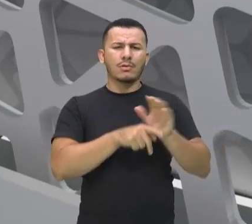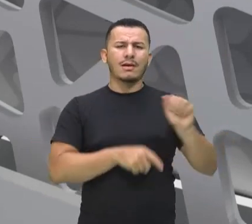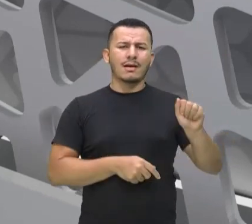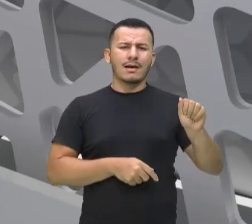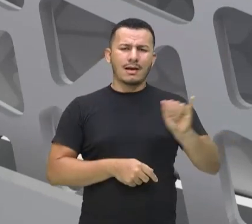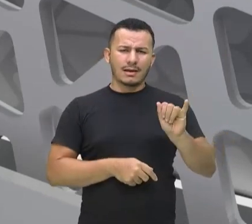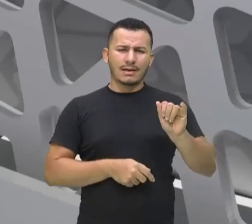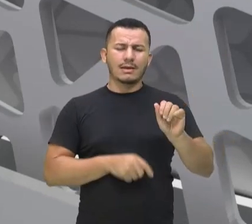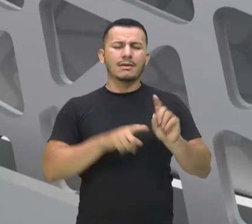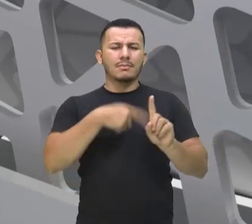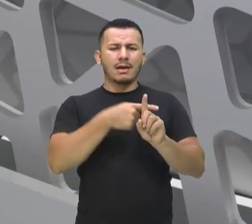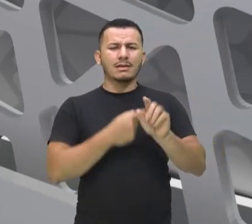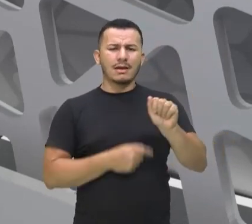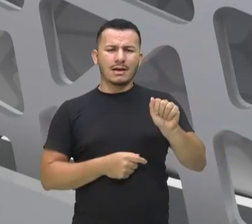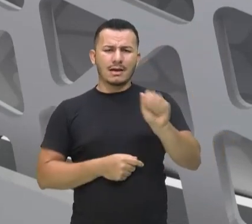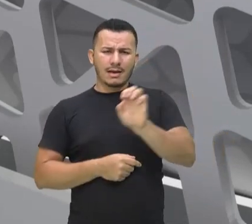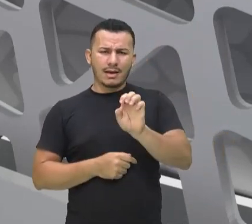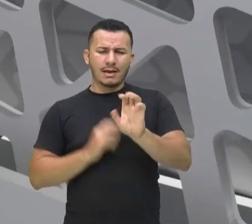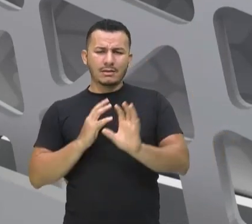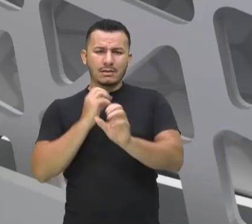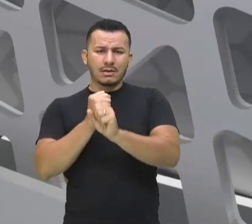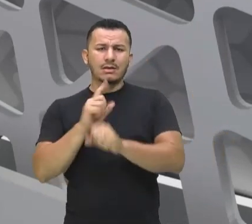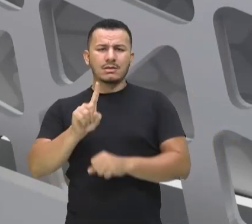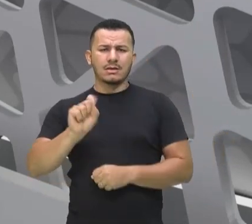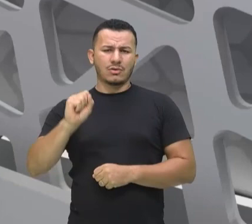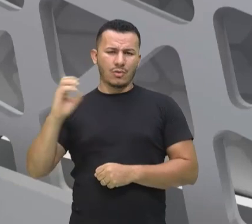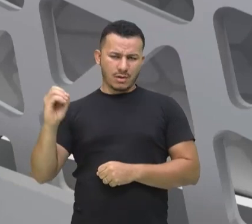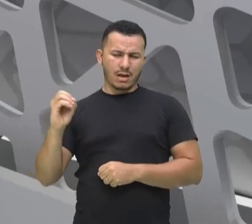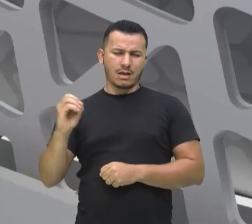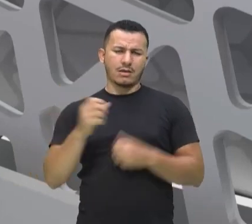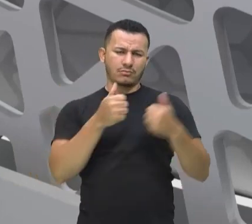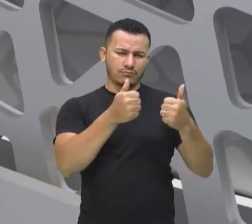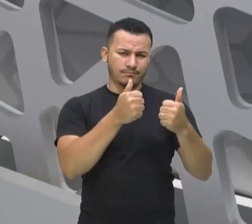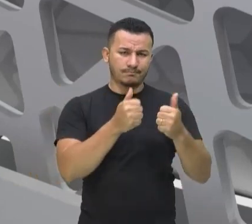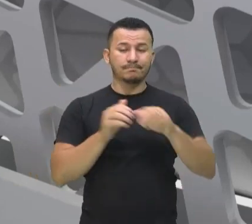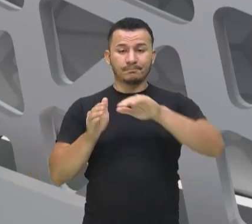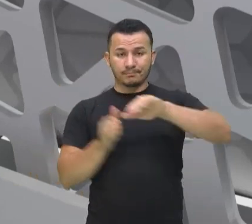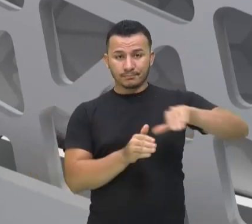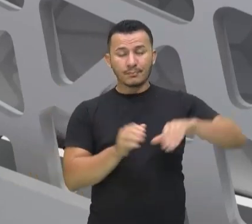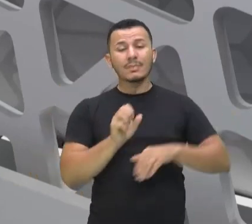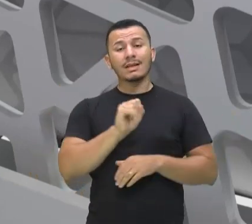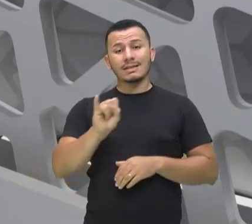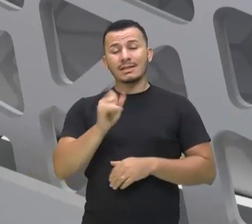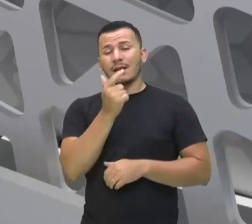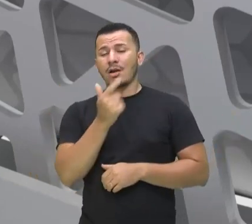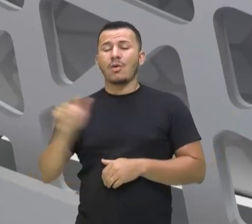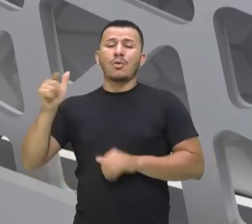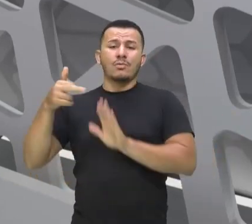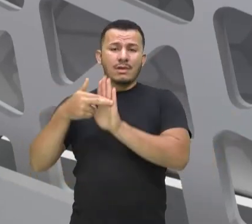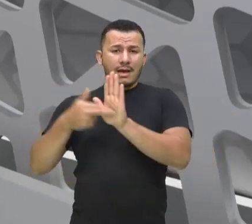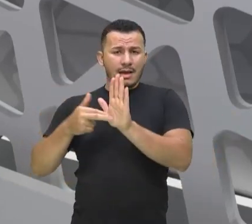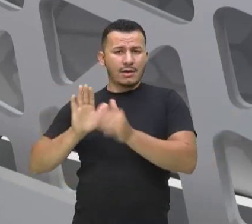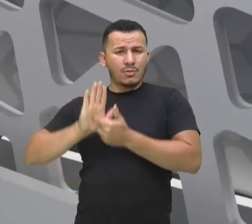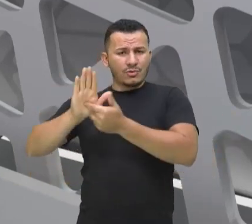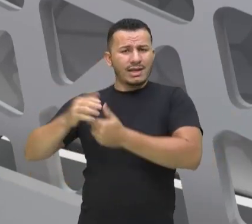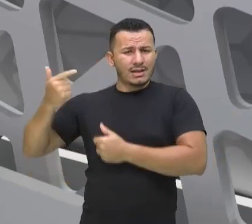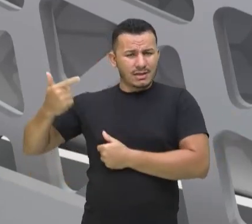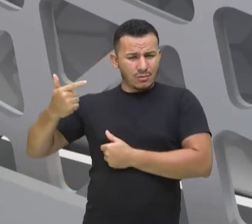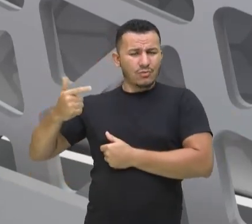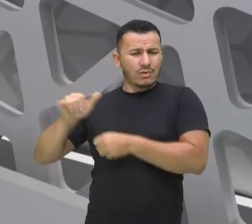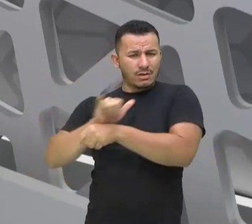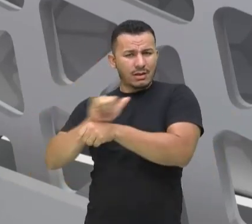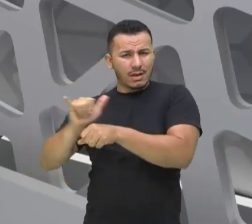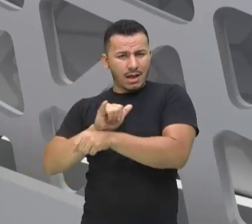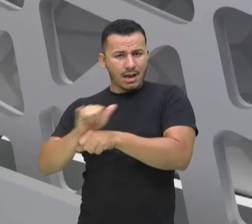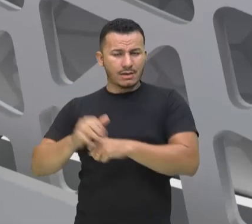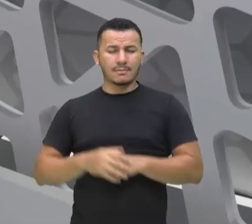igual a 180, tá bom? Funciona, vai dar certo. Mas também se você quiser aplicar essa outra equação que o professor mostrou no final, que é igual